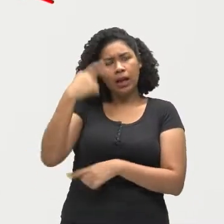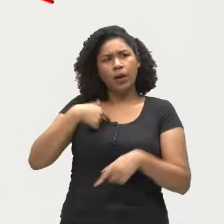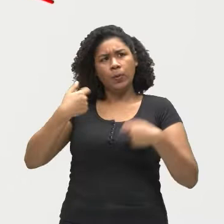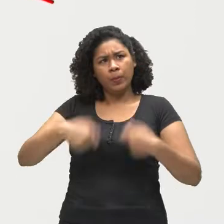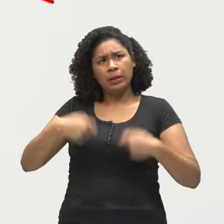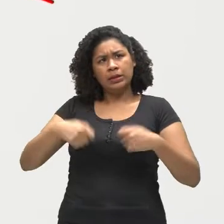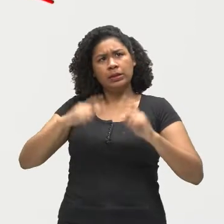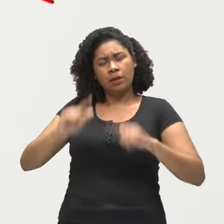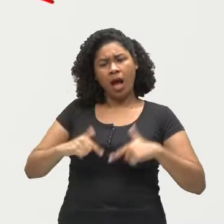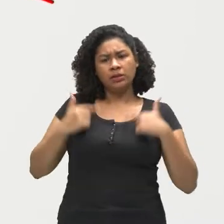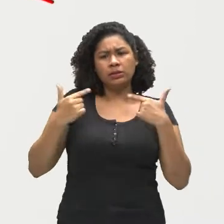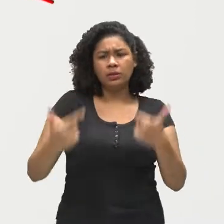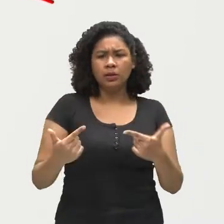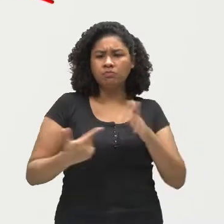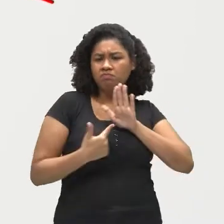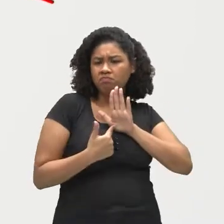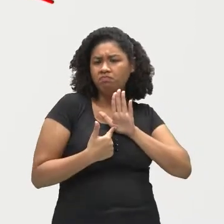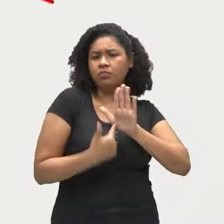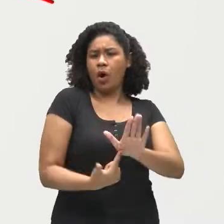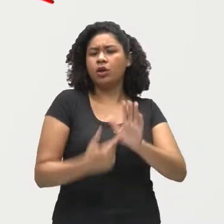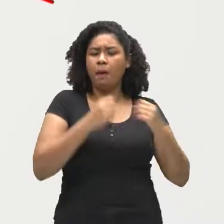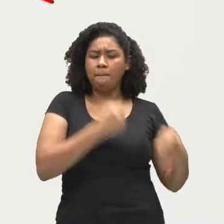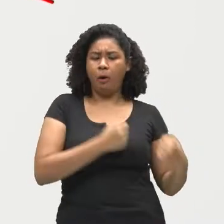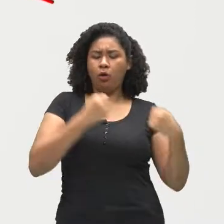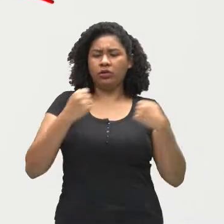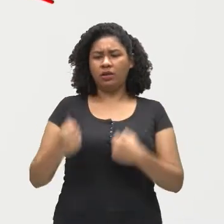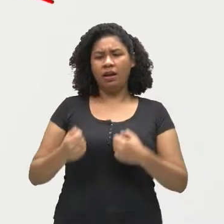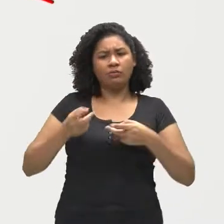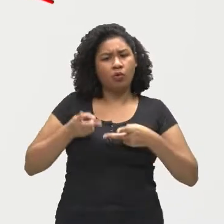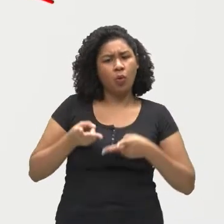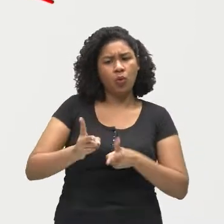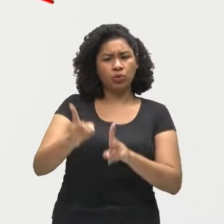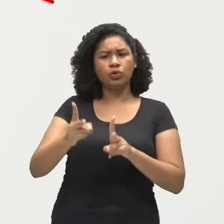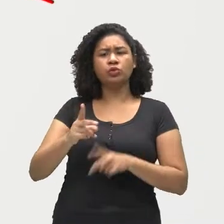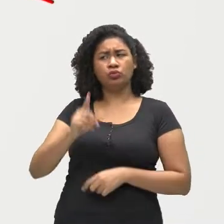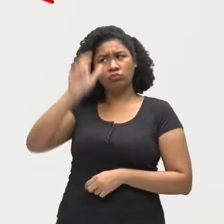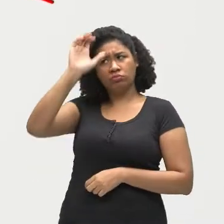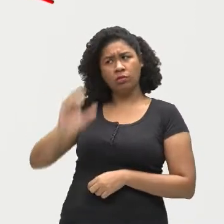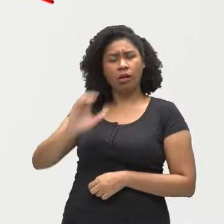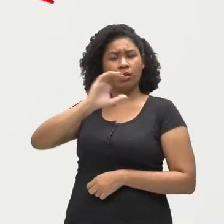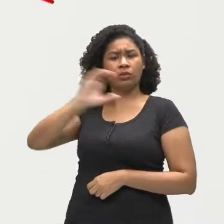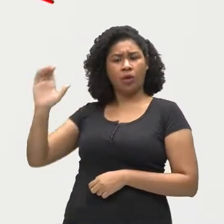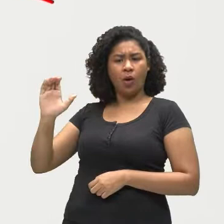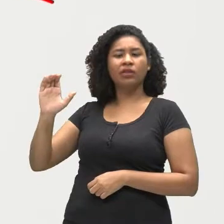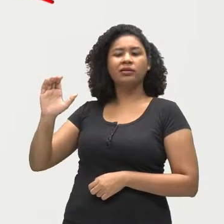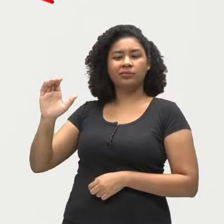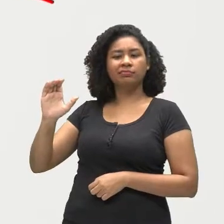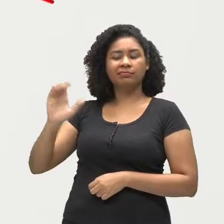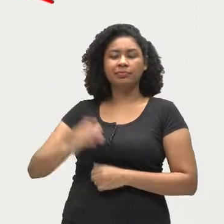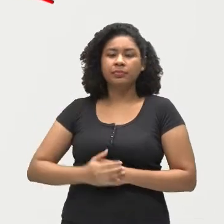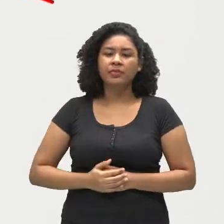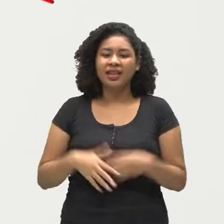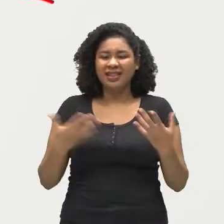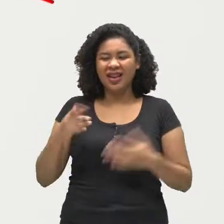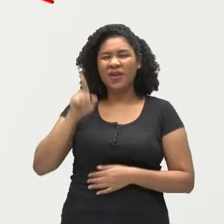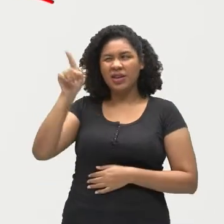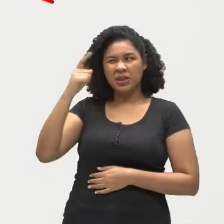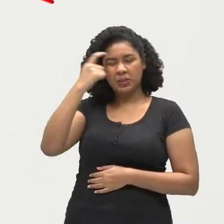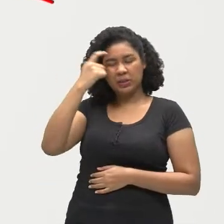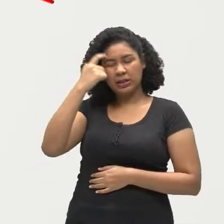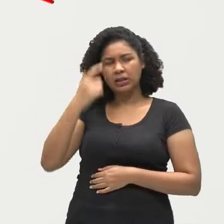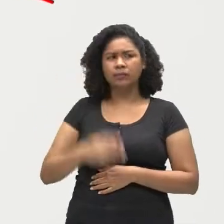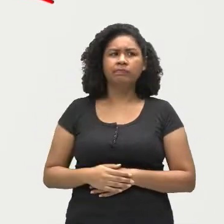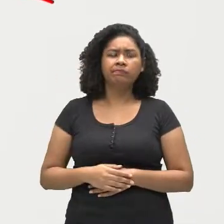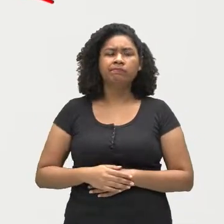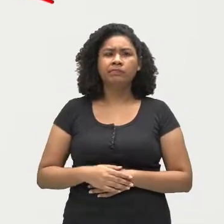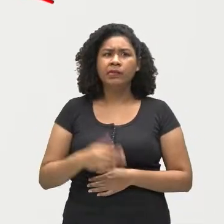que principalmente o poder continue nas nossas mãos. Então, o que eles pensaram? Vamos pegar todos os